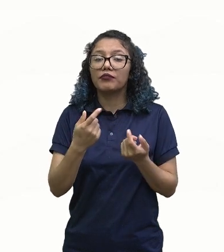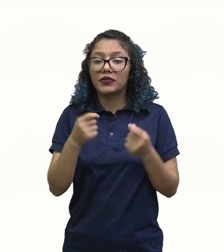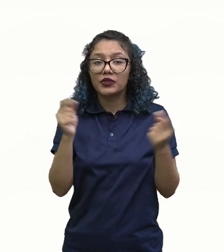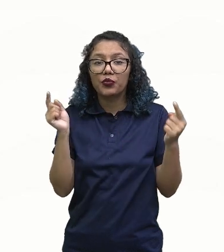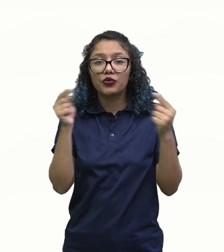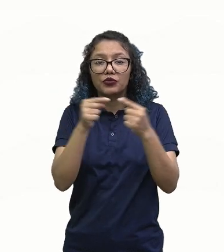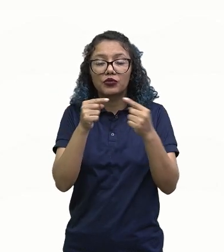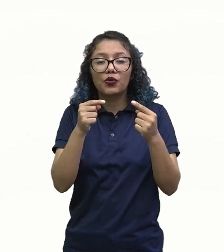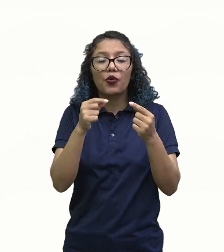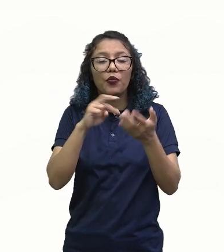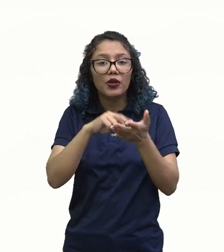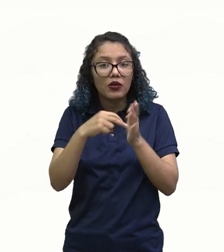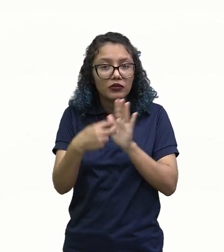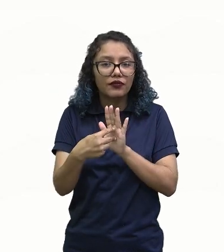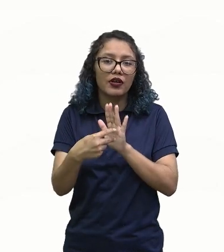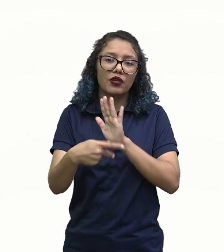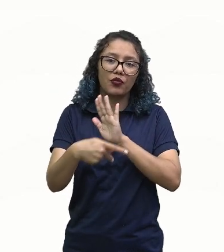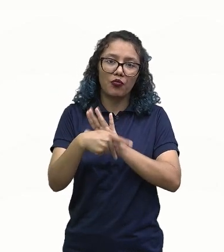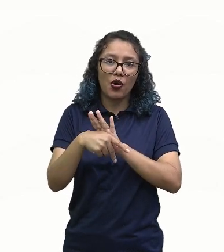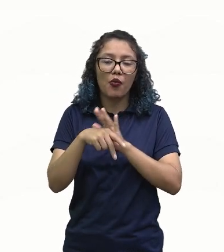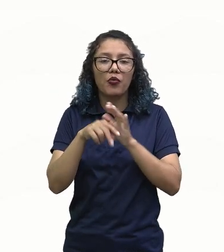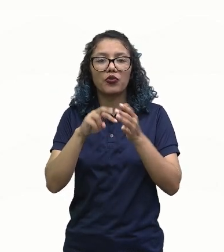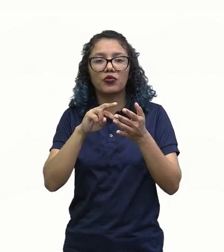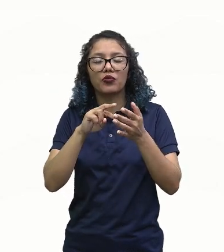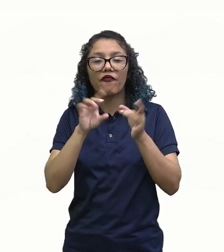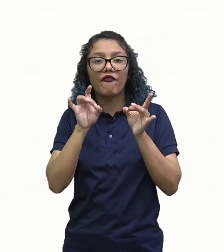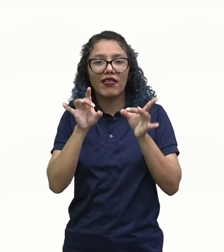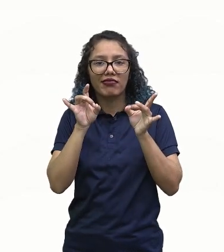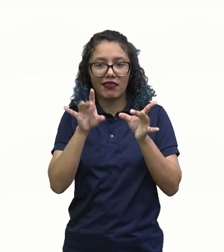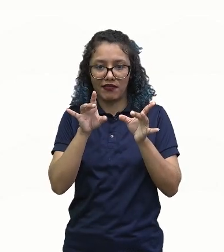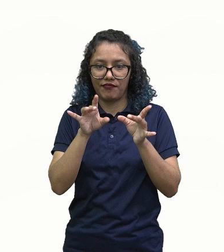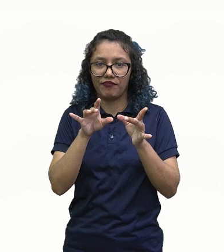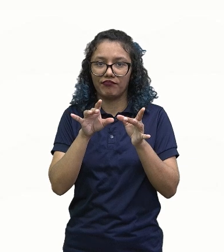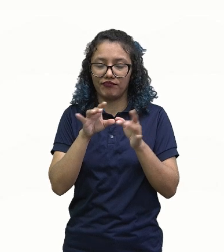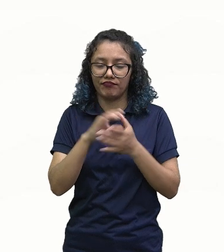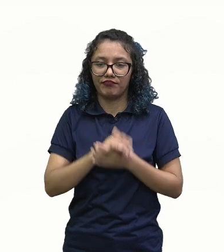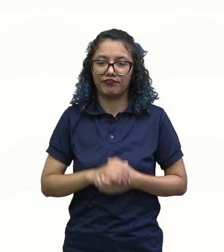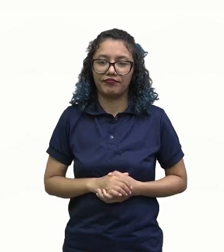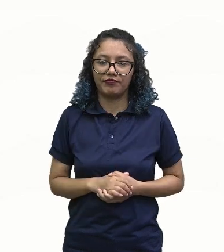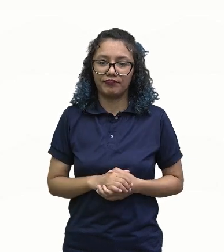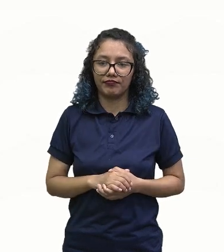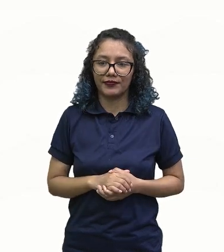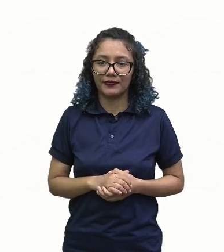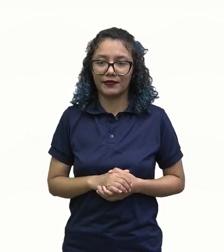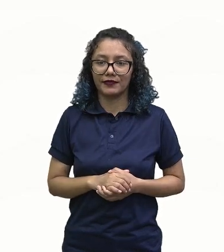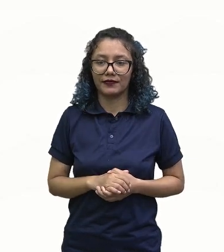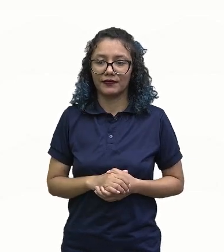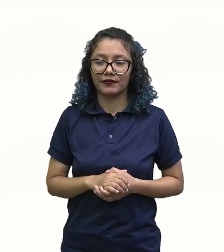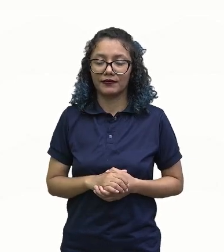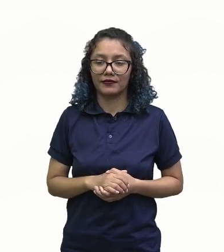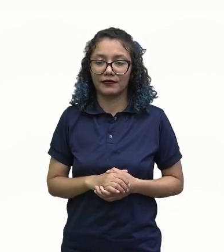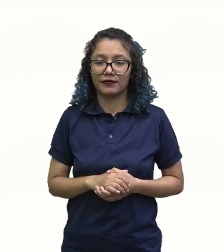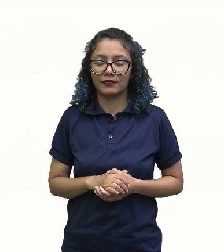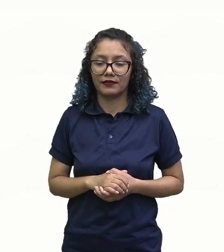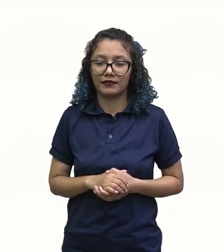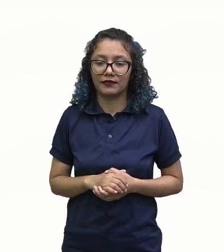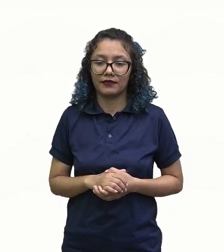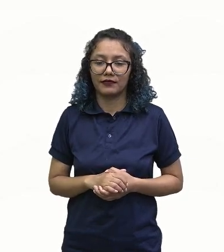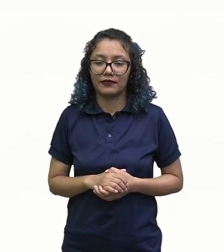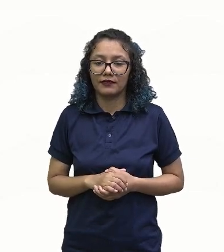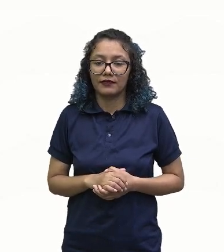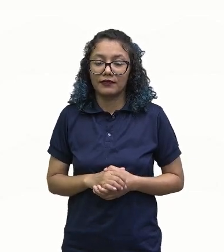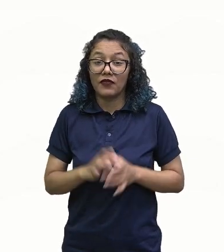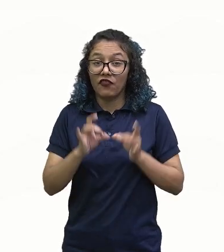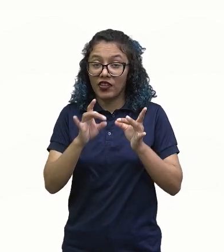que está no sentido de vender, né? De vender e receber o valor